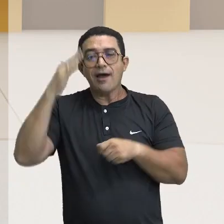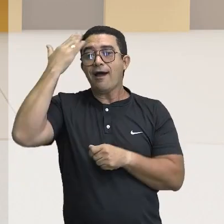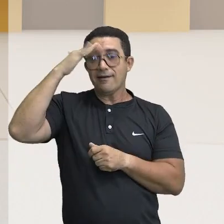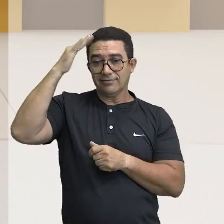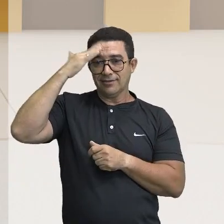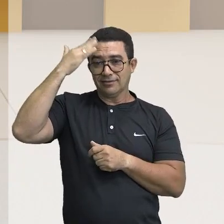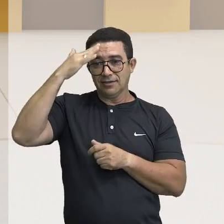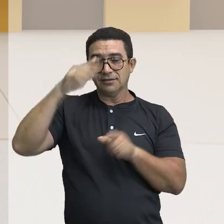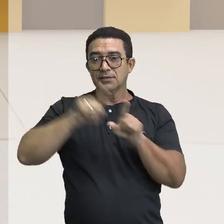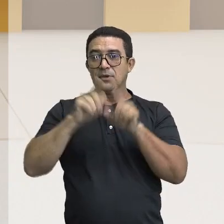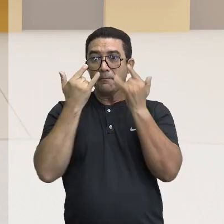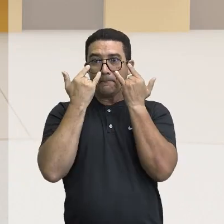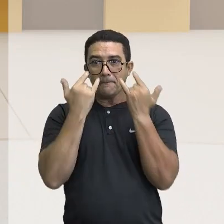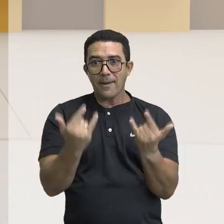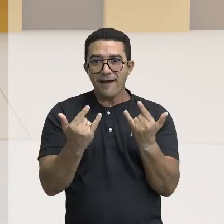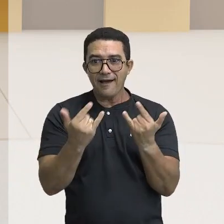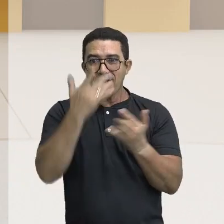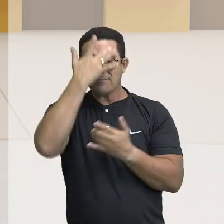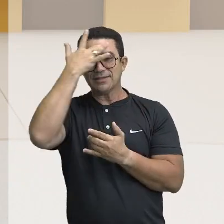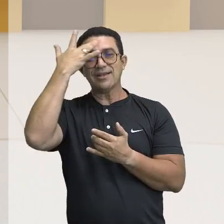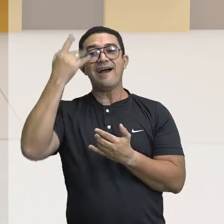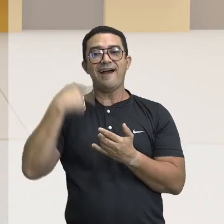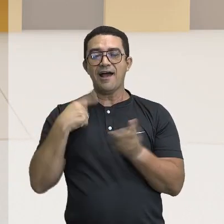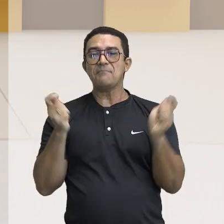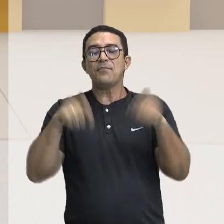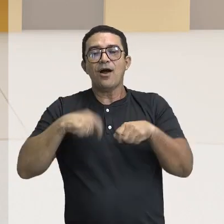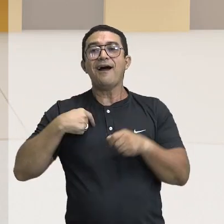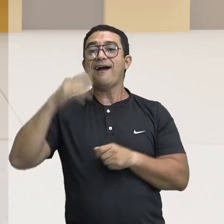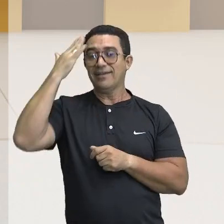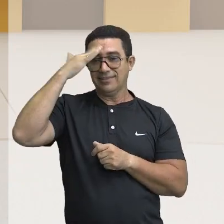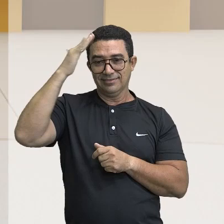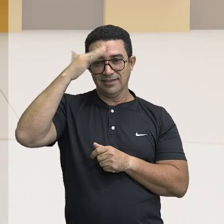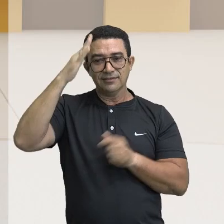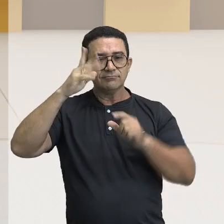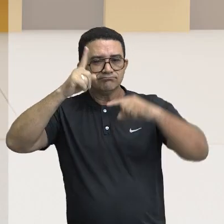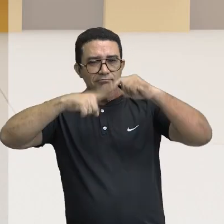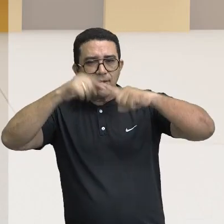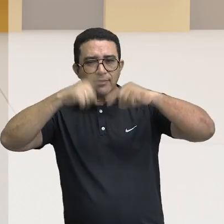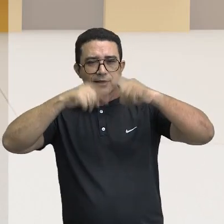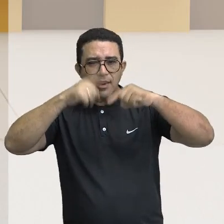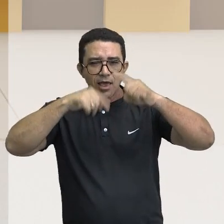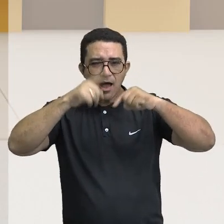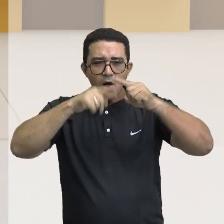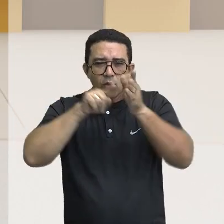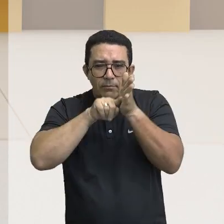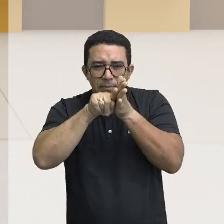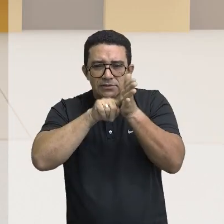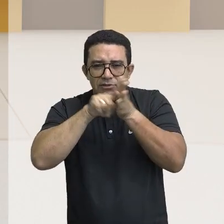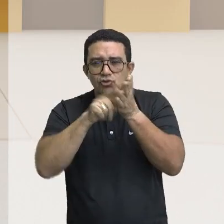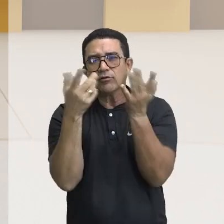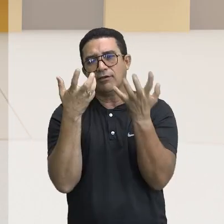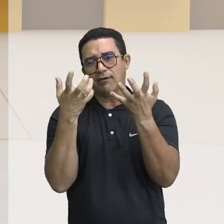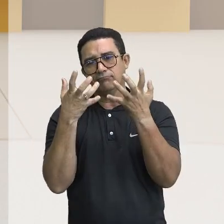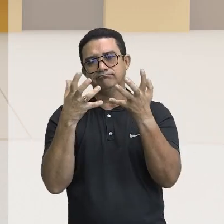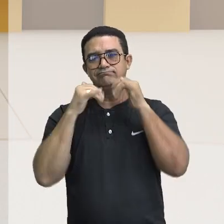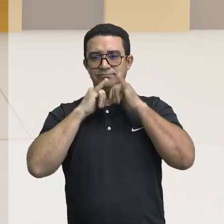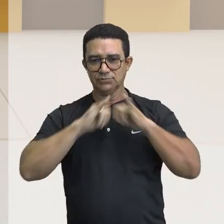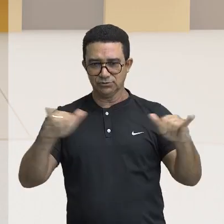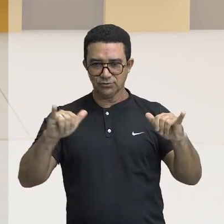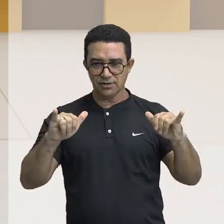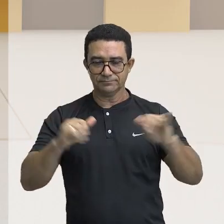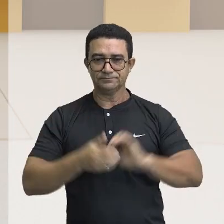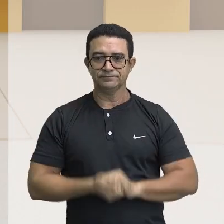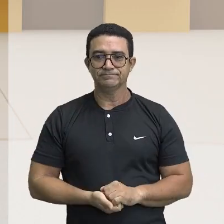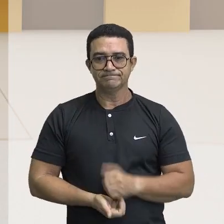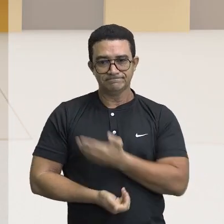a atenção delas e elas possam ali compreender esse material que você pesquisou e que você quer divulgar. Então, nós